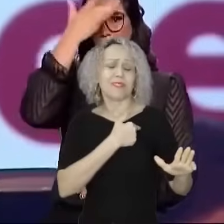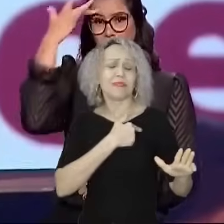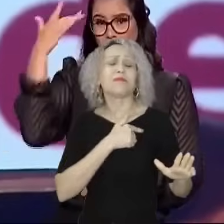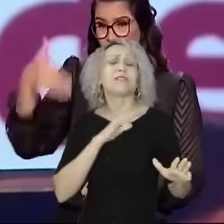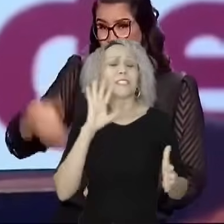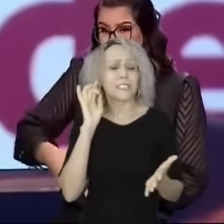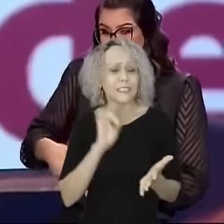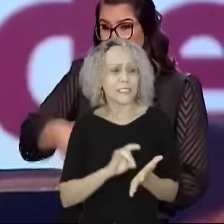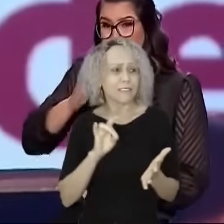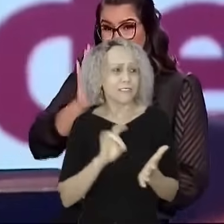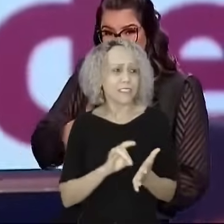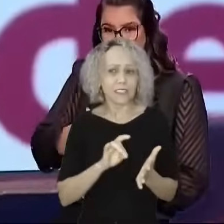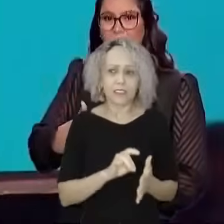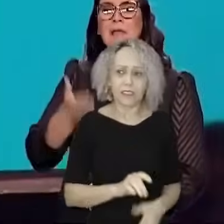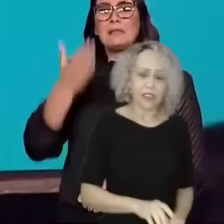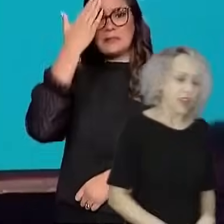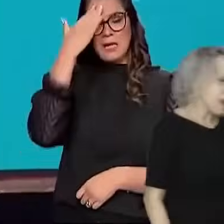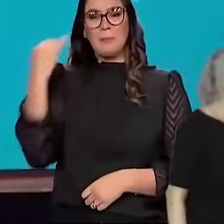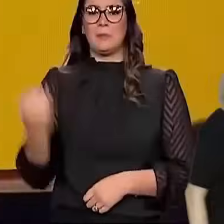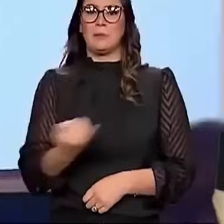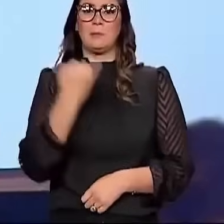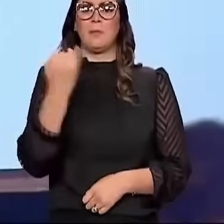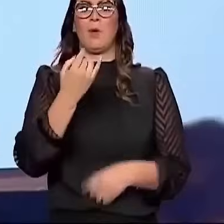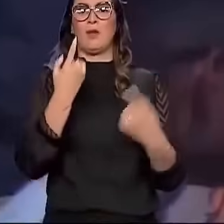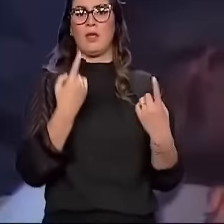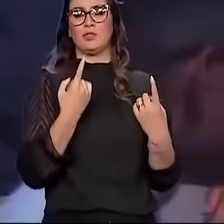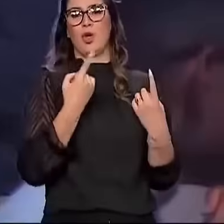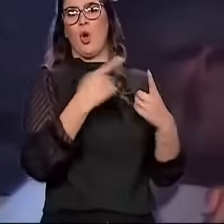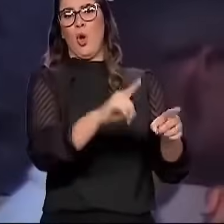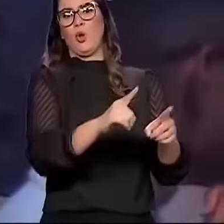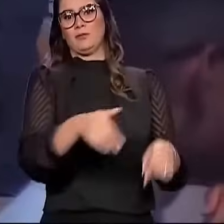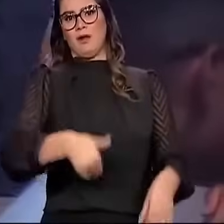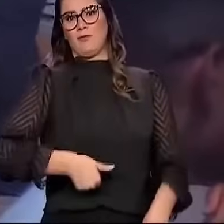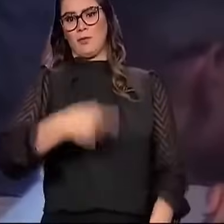real necessidade de combater a fome em um país.